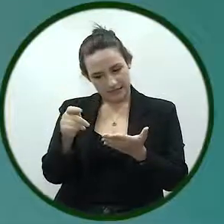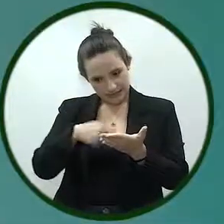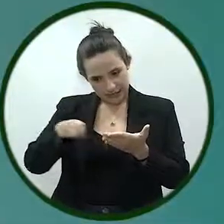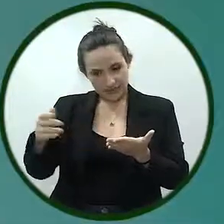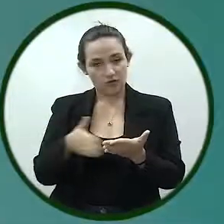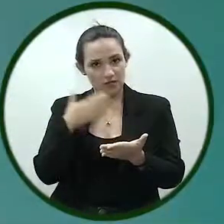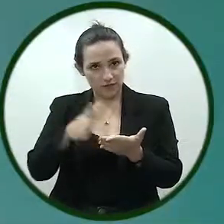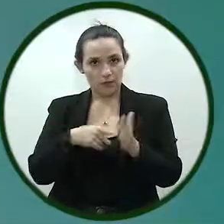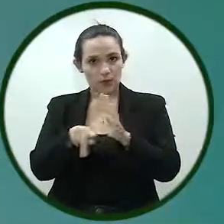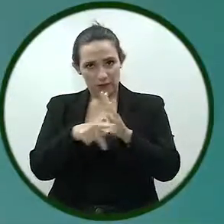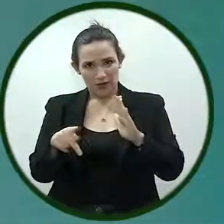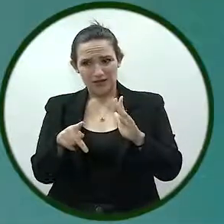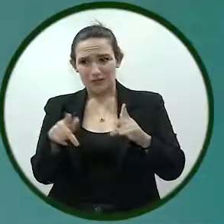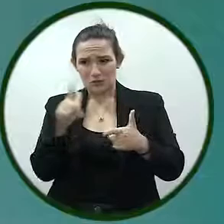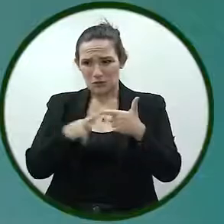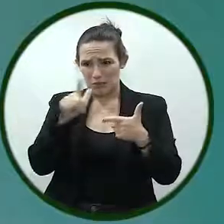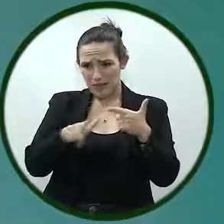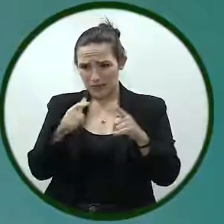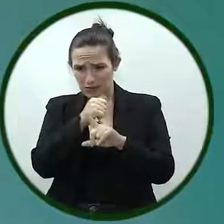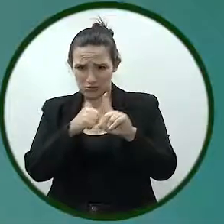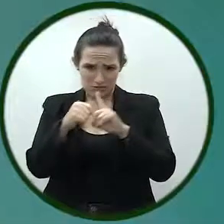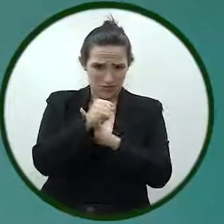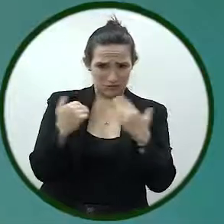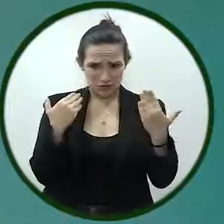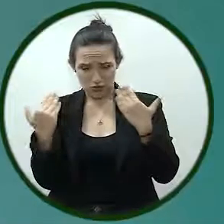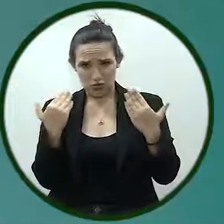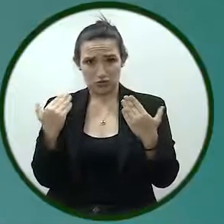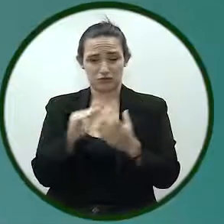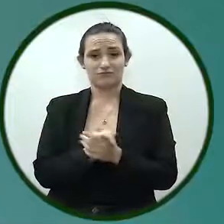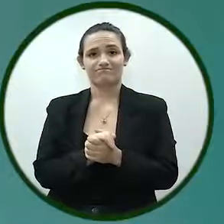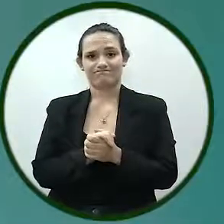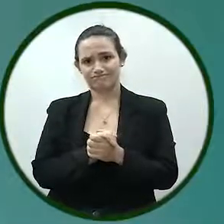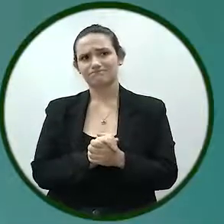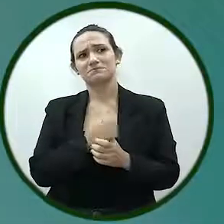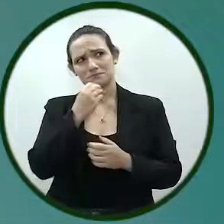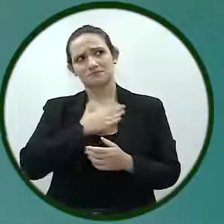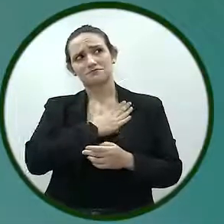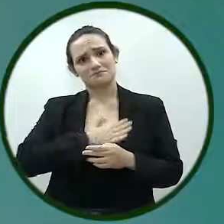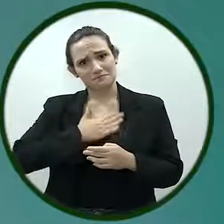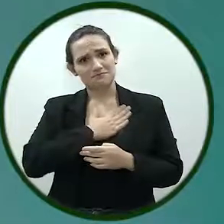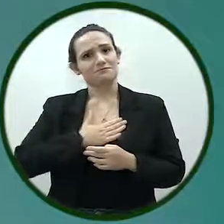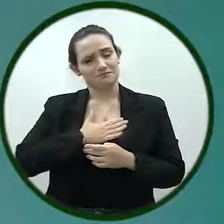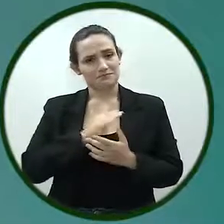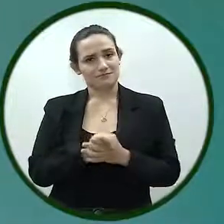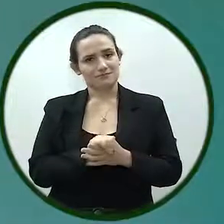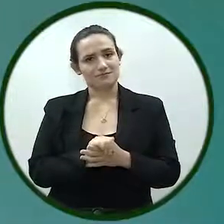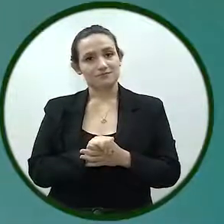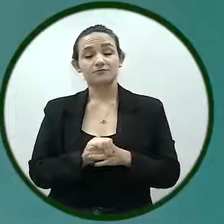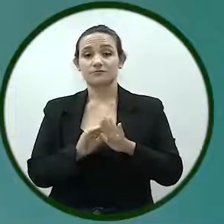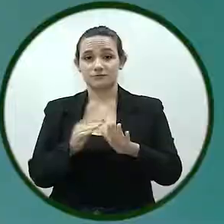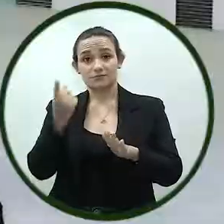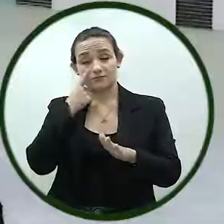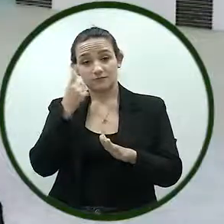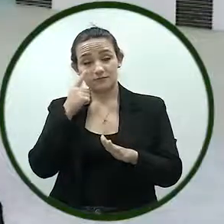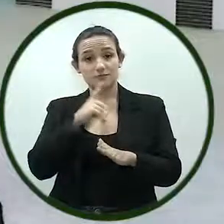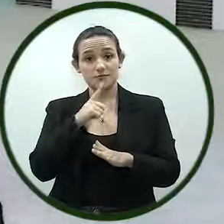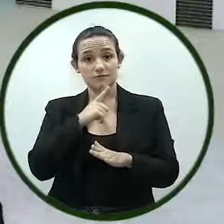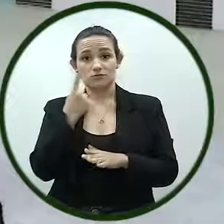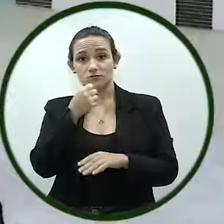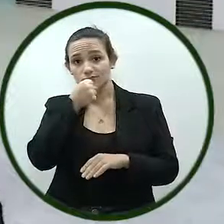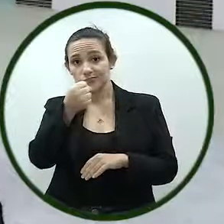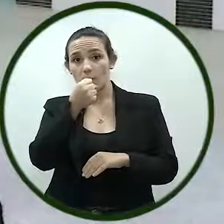pelo convite, agradeço a equipe e vamos falar desse assunto tão importante a partir de agora. Mas